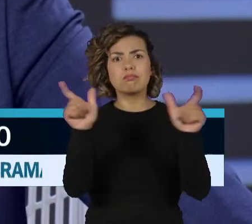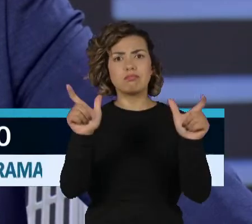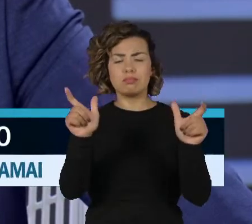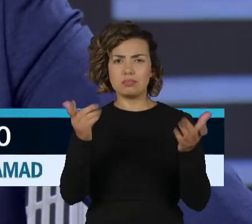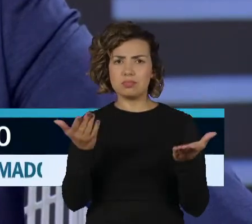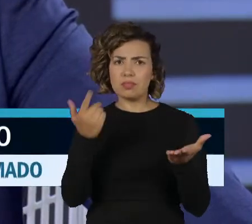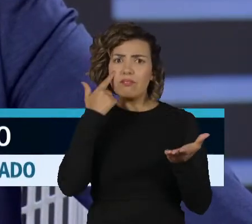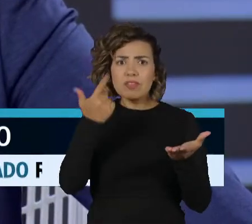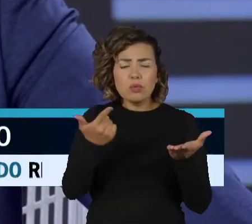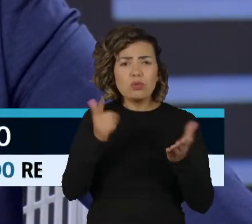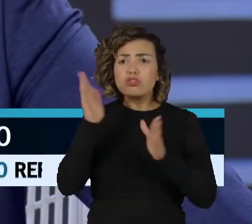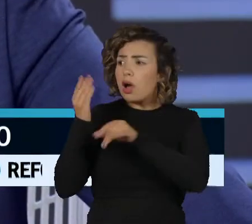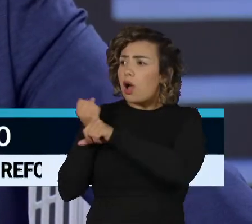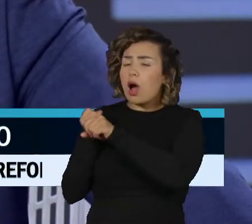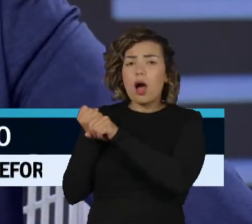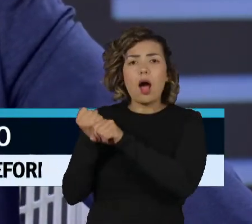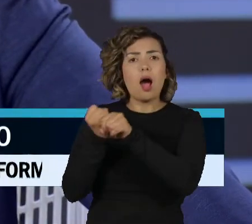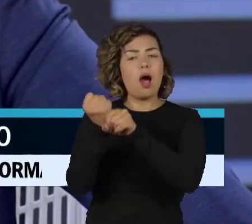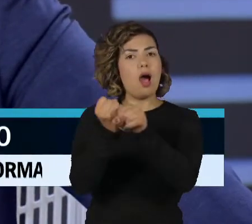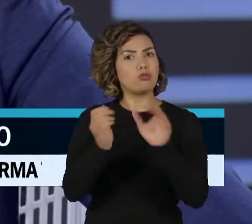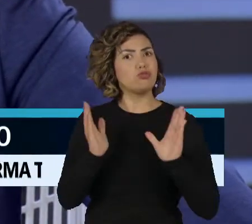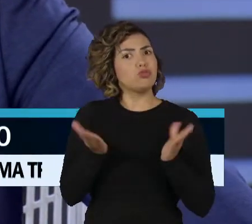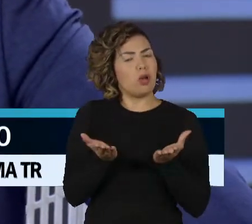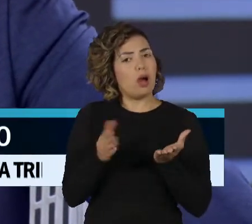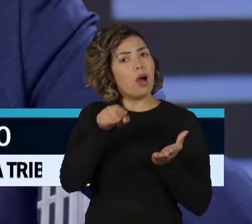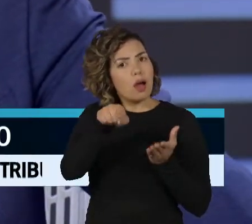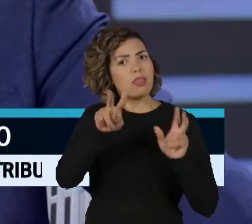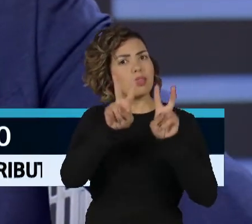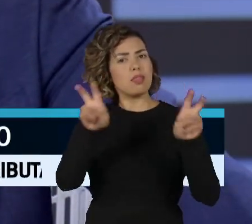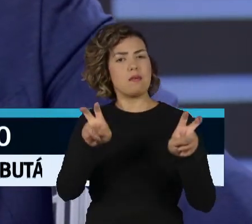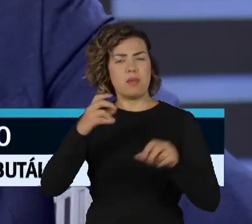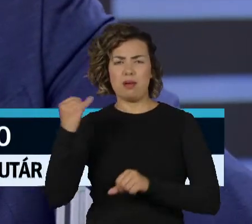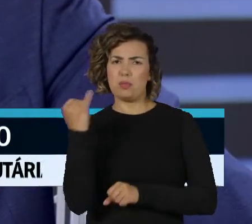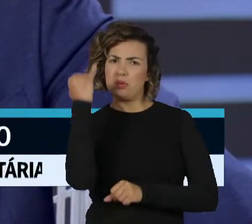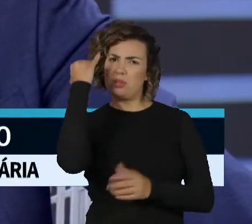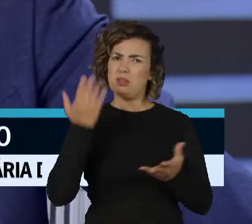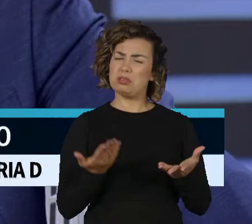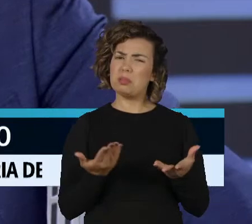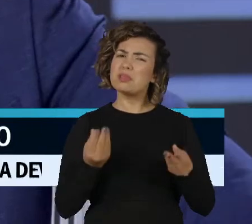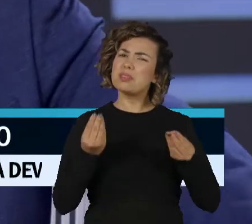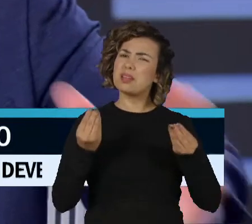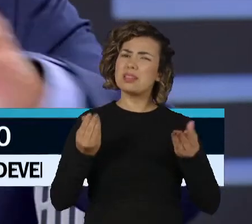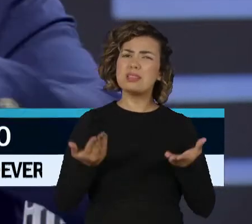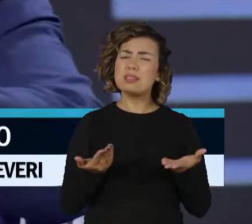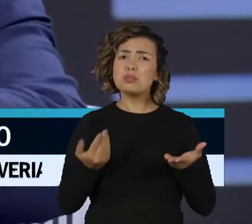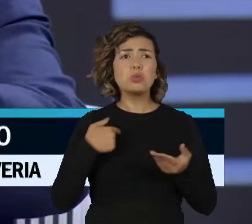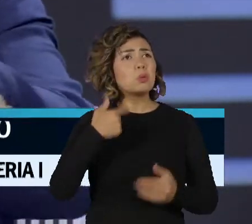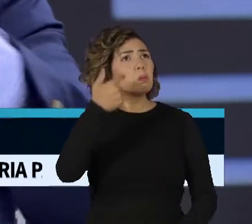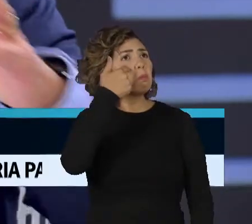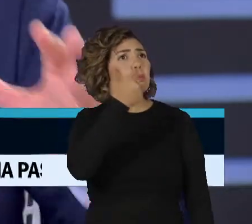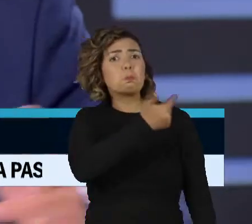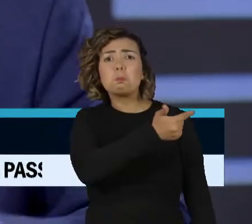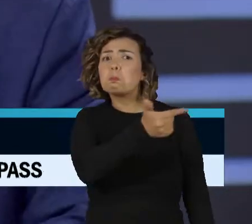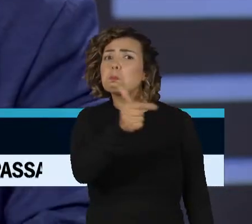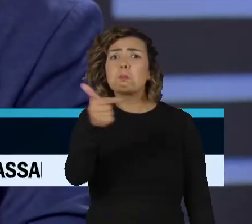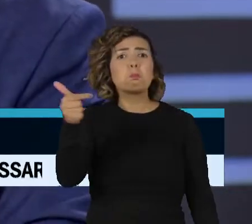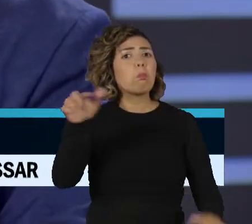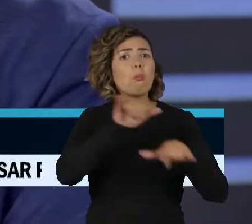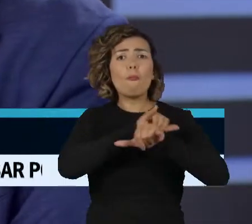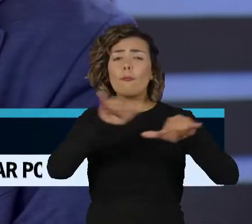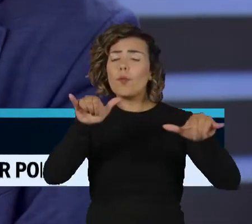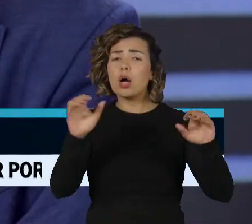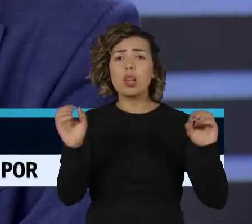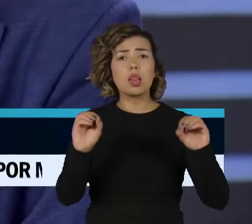matéria está chamando a atenção para algo que é muito importante, mas, francamente, eu não vi na mídia em